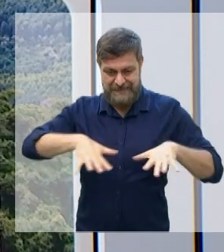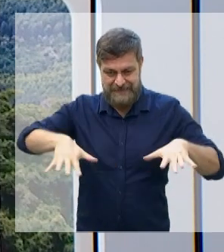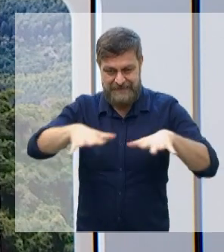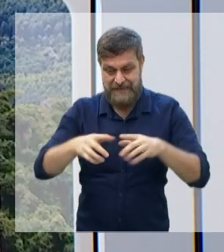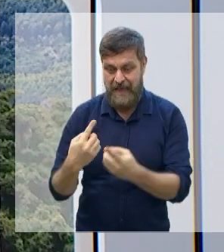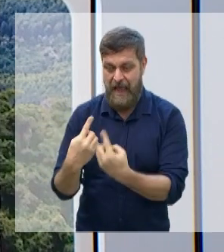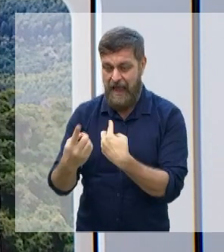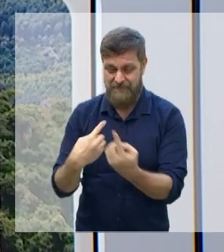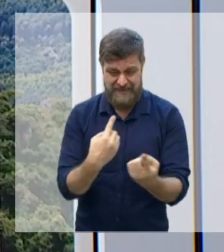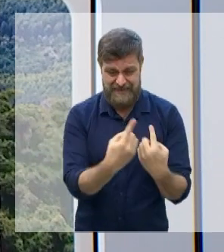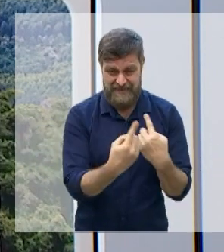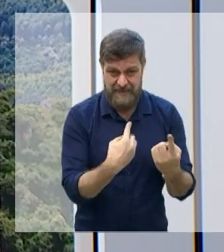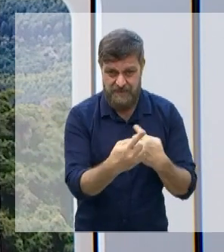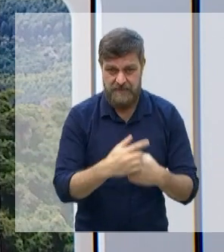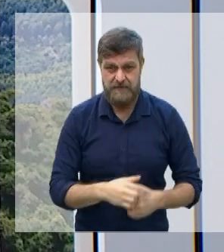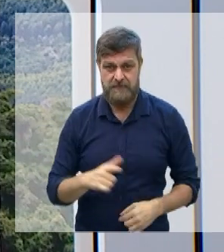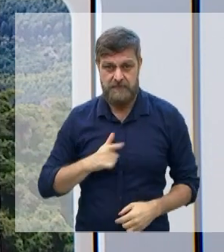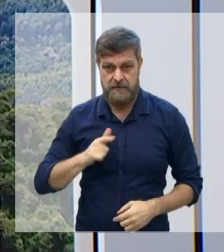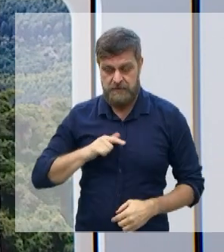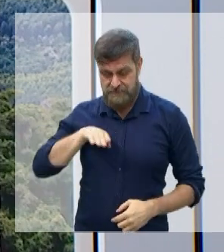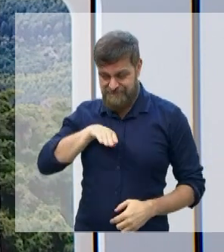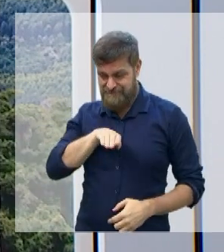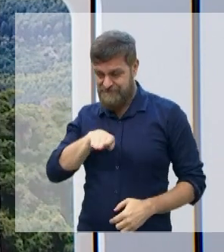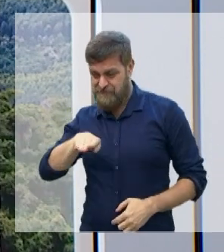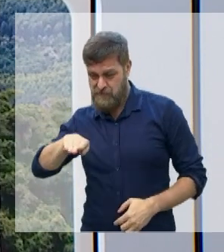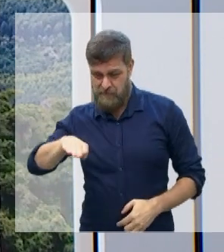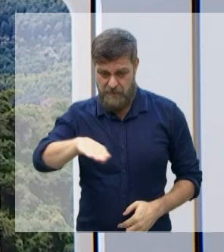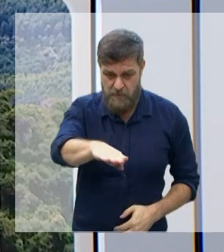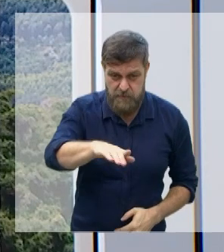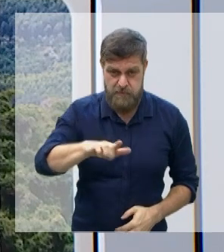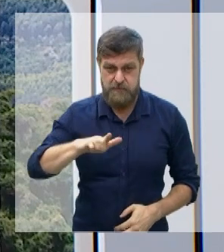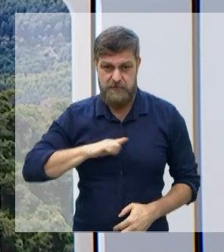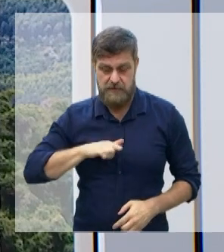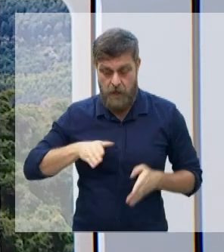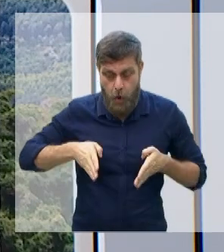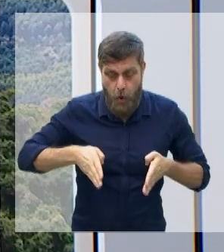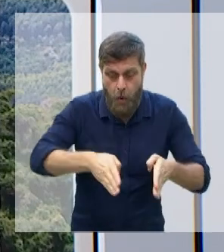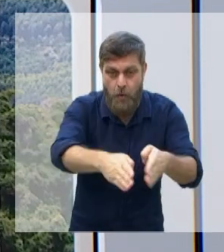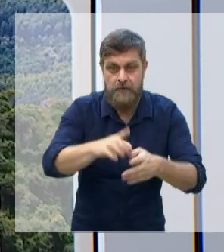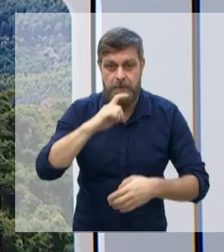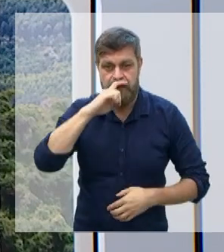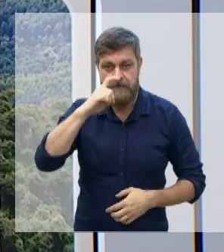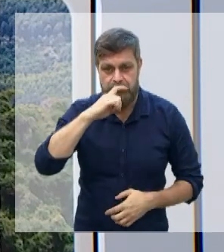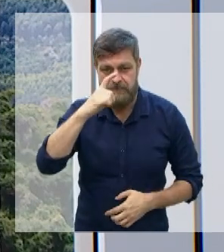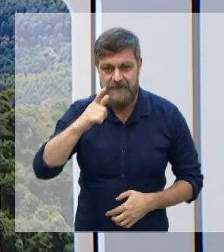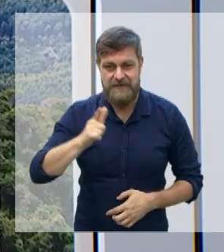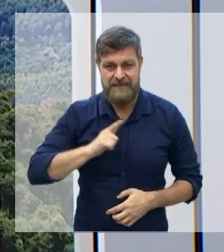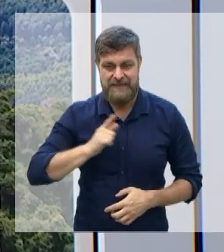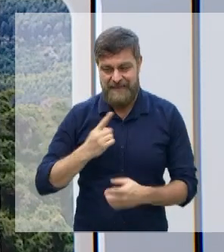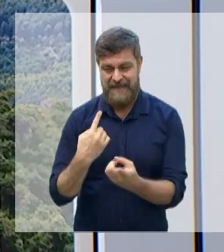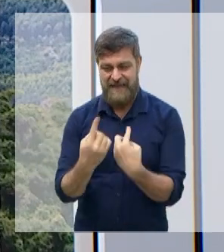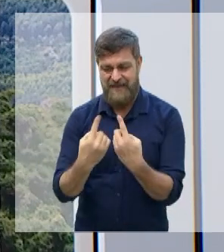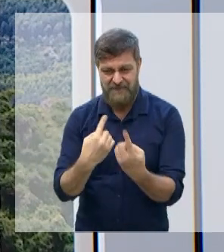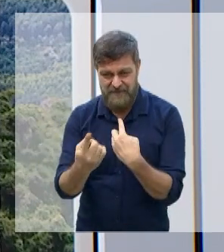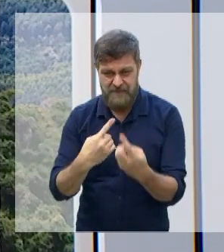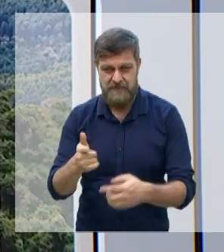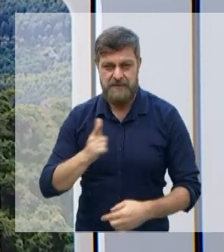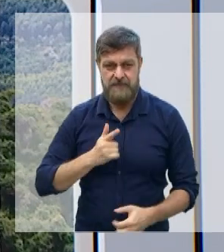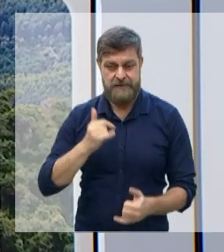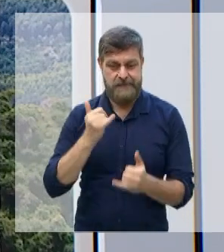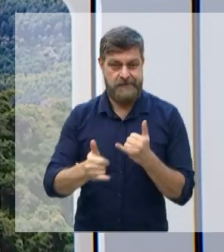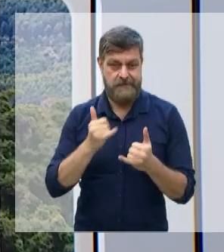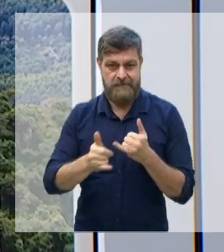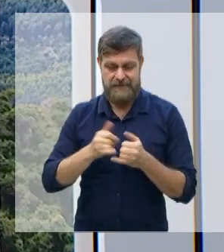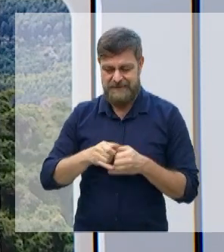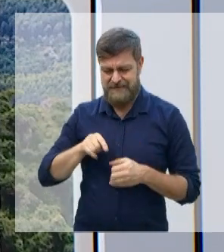da cidade de campinas é eixos da realidade que o corredor ouro verde e pega mais de uma avenida é quase a